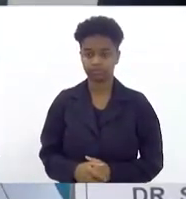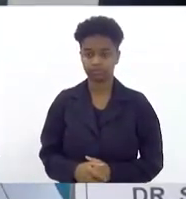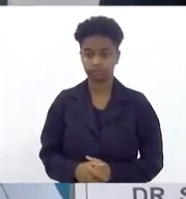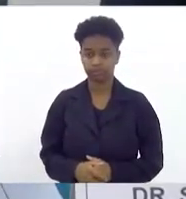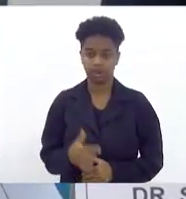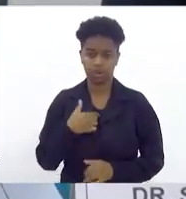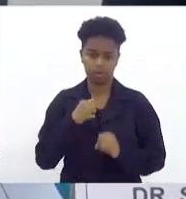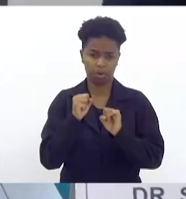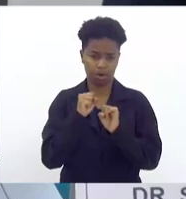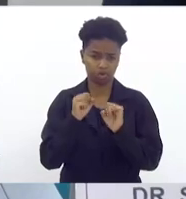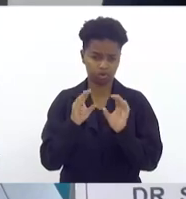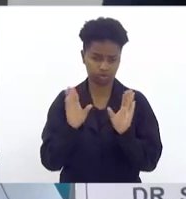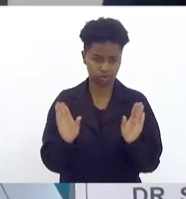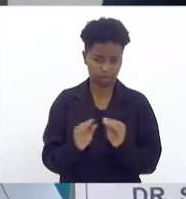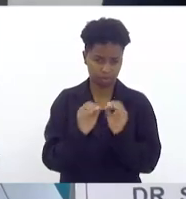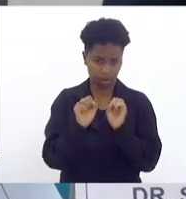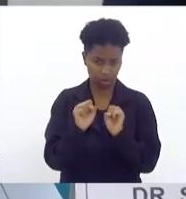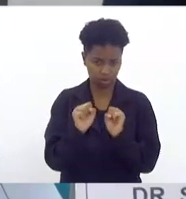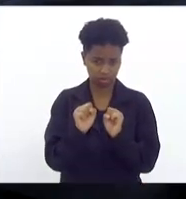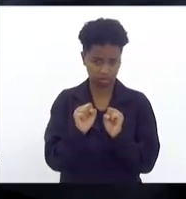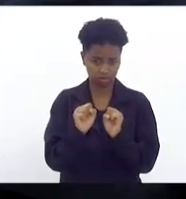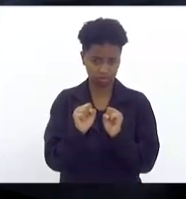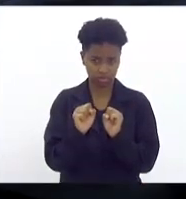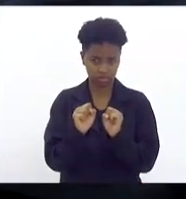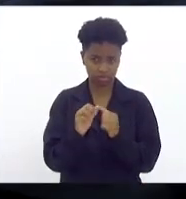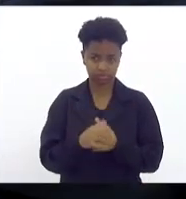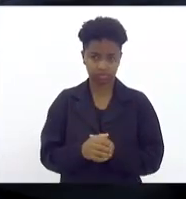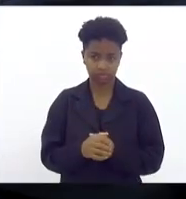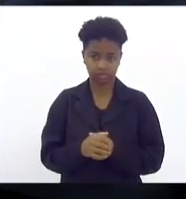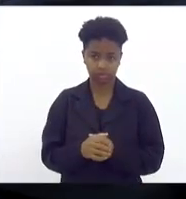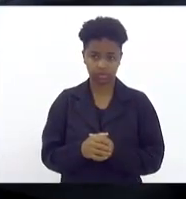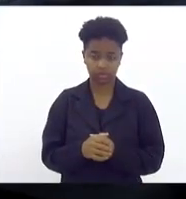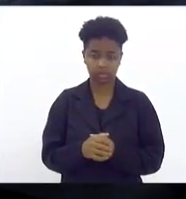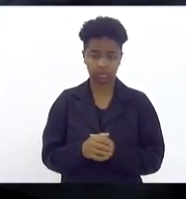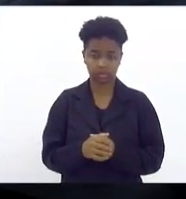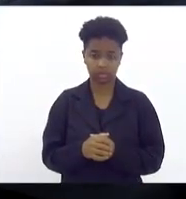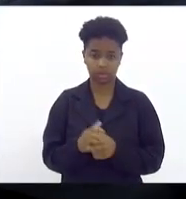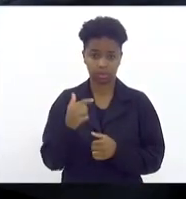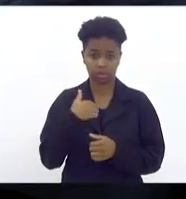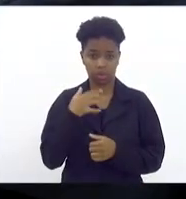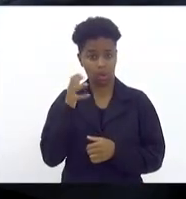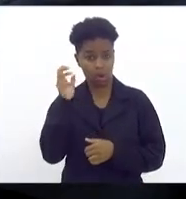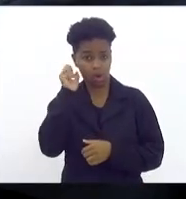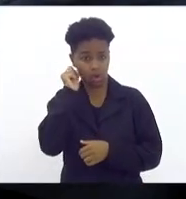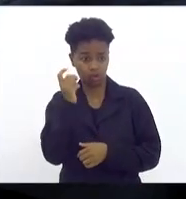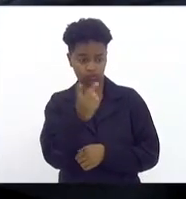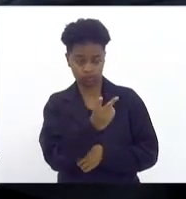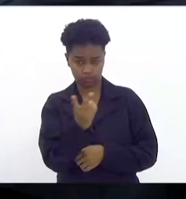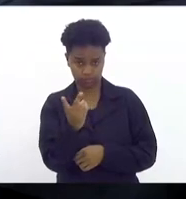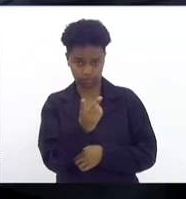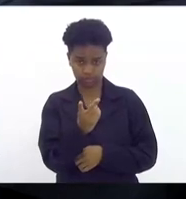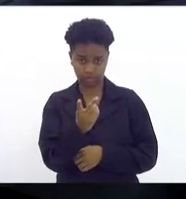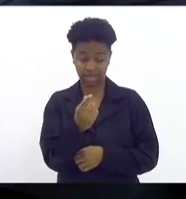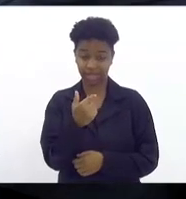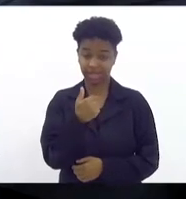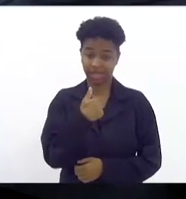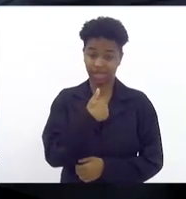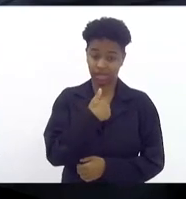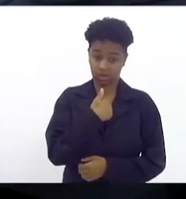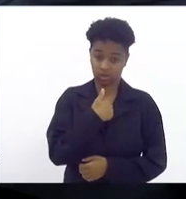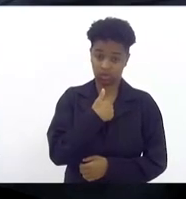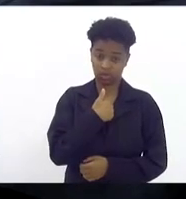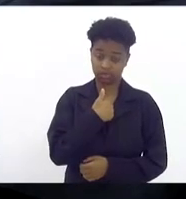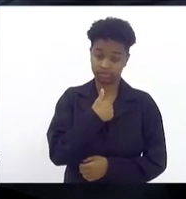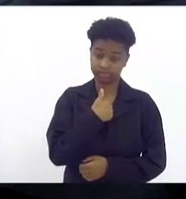2º então, é muito ruim, de verdade. Só e ouvindo o doutor Serginho e ouvindo Vossa Excelência, Eu ainda insisto